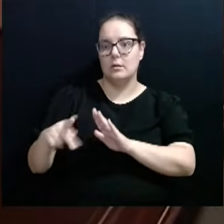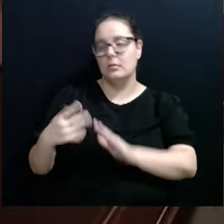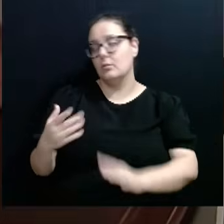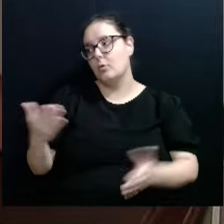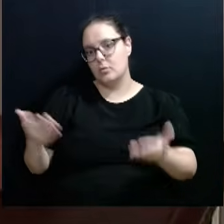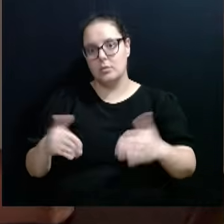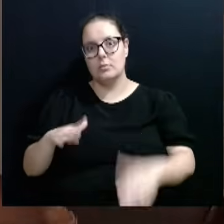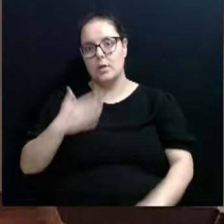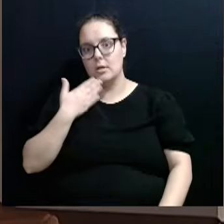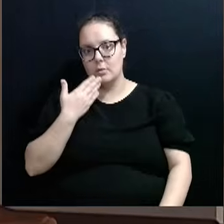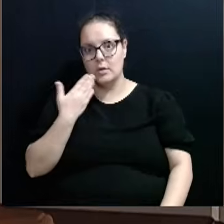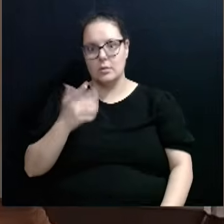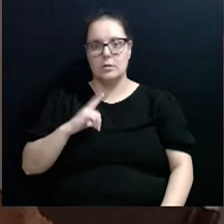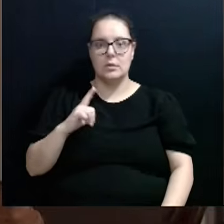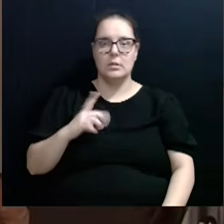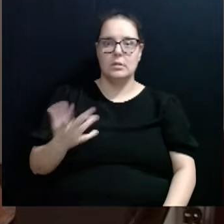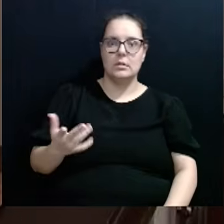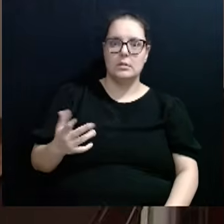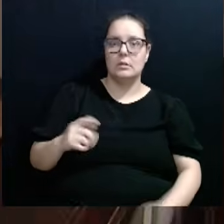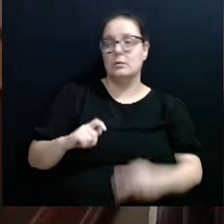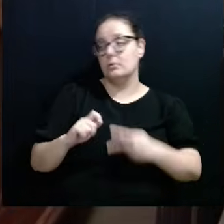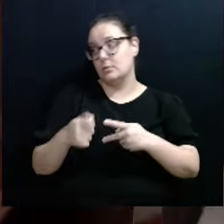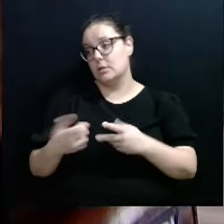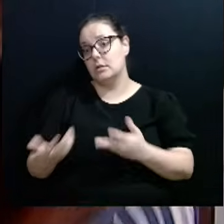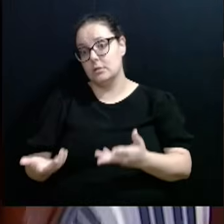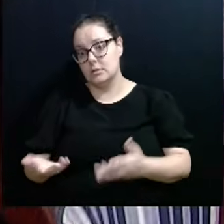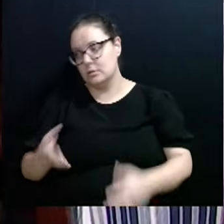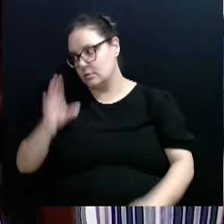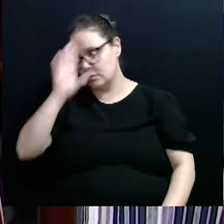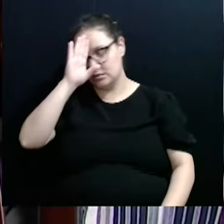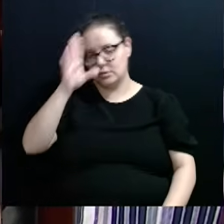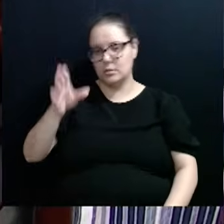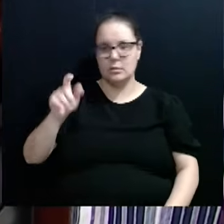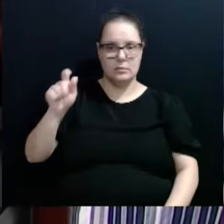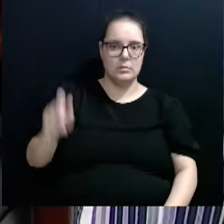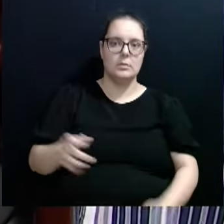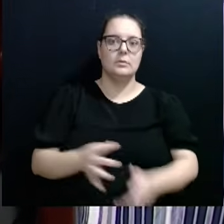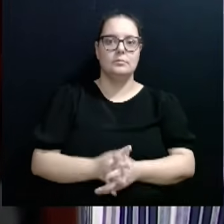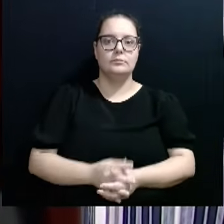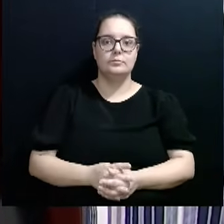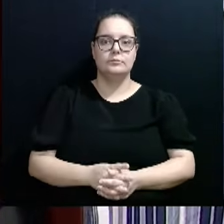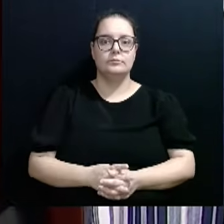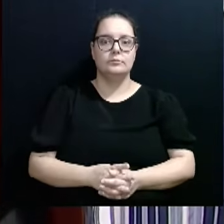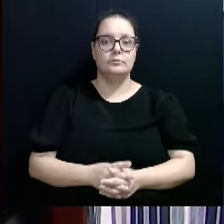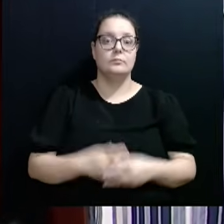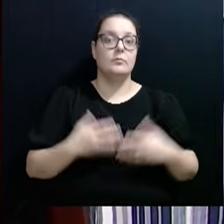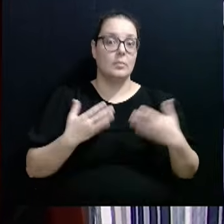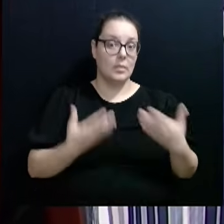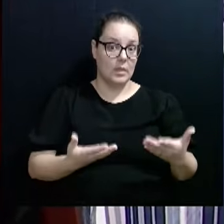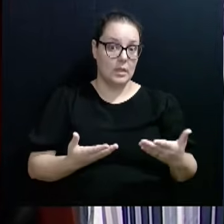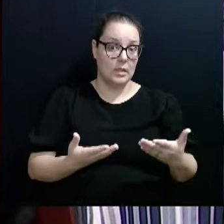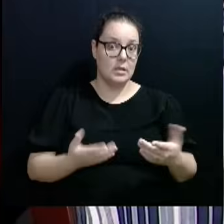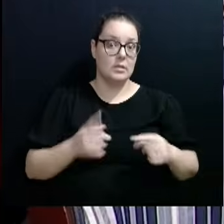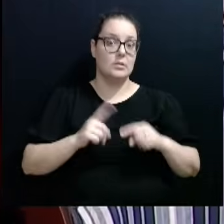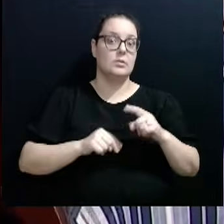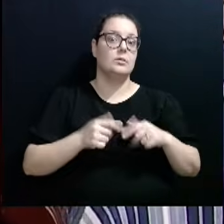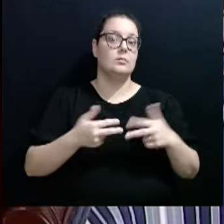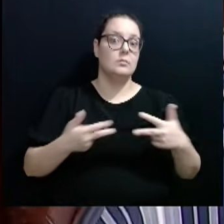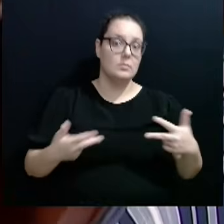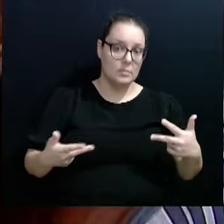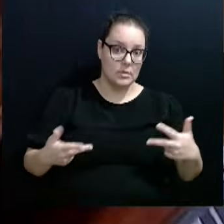tem Pix, né? Então é direto com a pessoa. Sim. Então, nesse caso desses materiais, dessas peças que estão